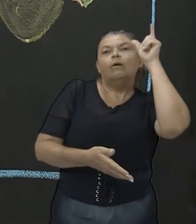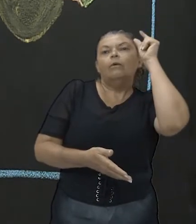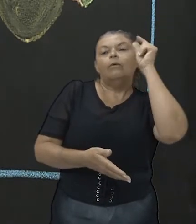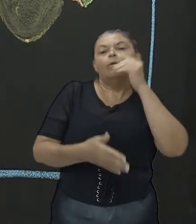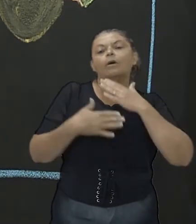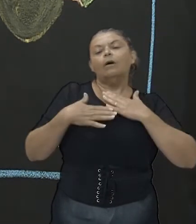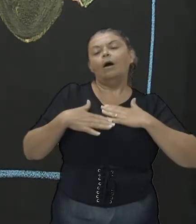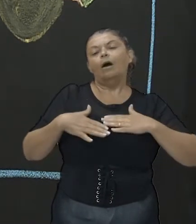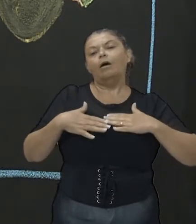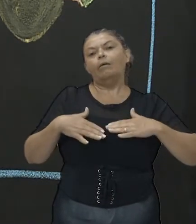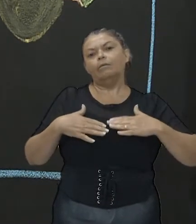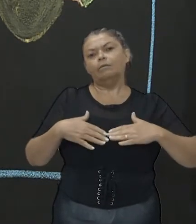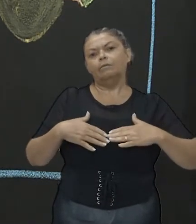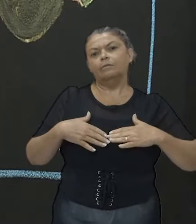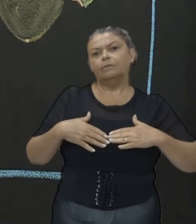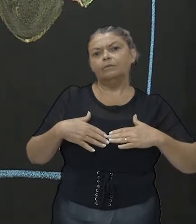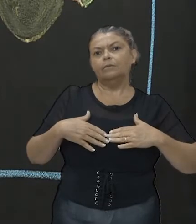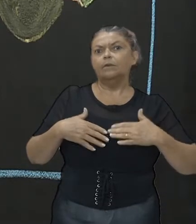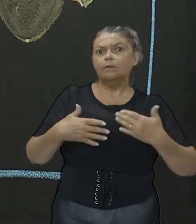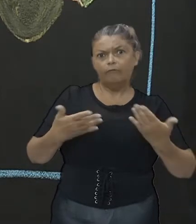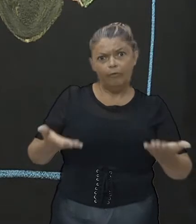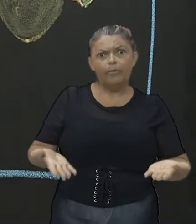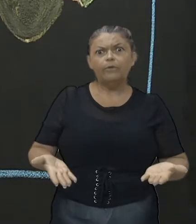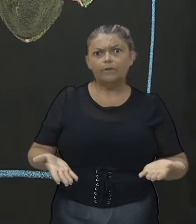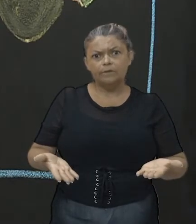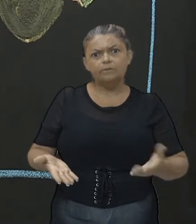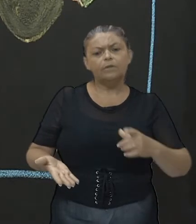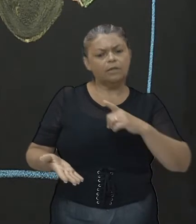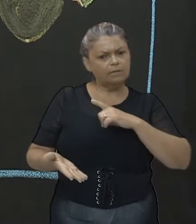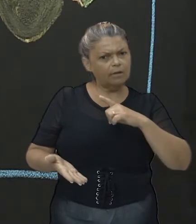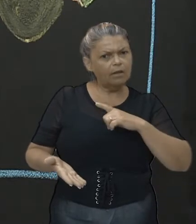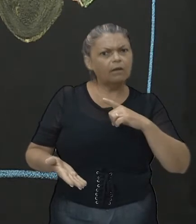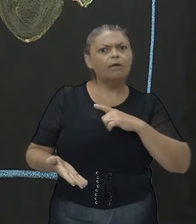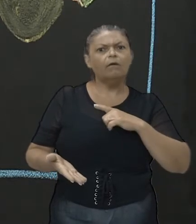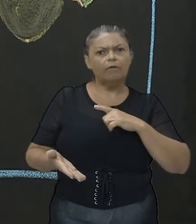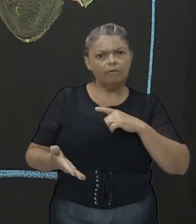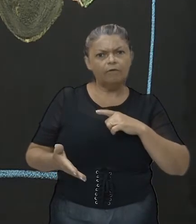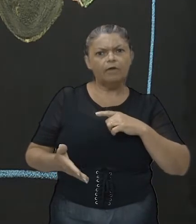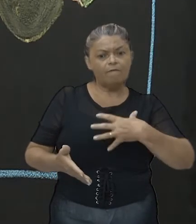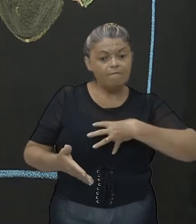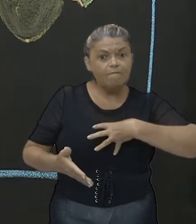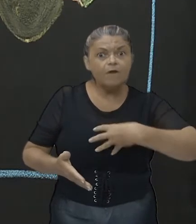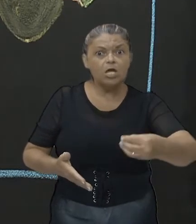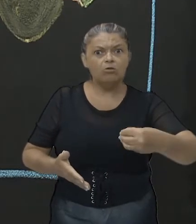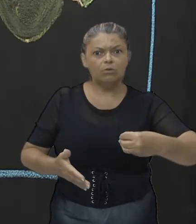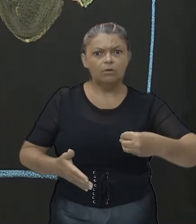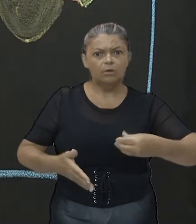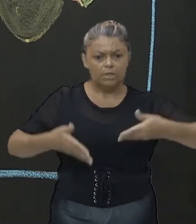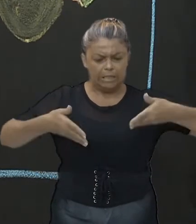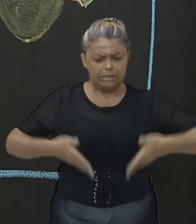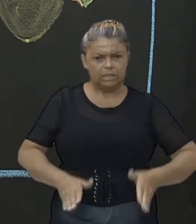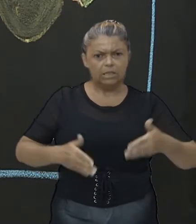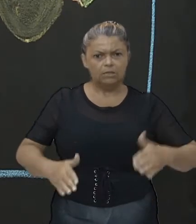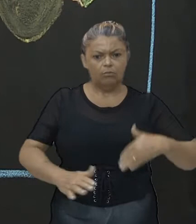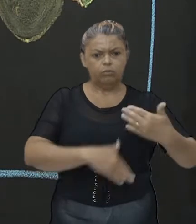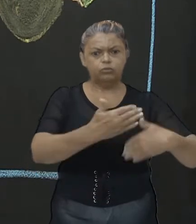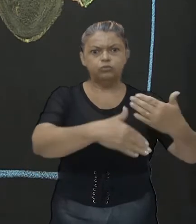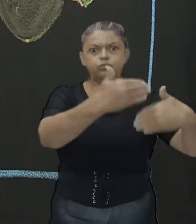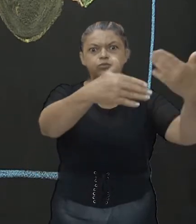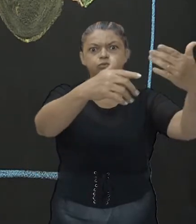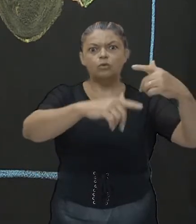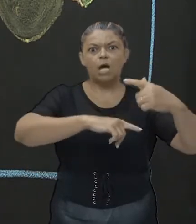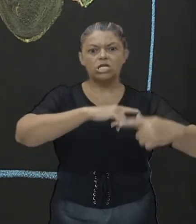de pensamento é que houve esse grande crescimento da população chinesa e indiana. Hoje, na China, por exemplo,